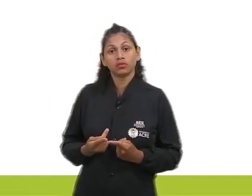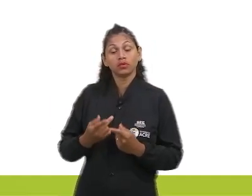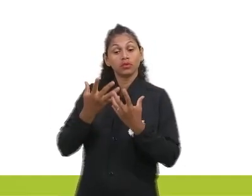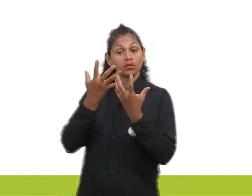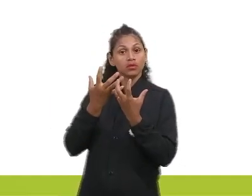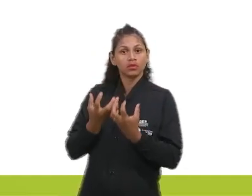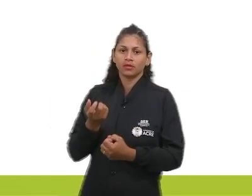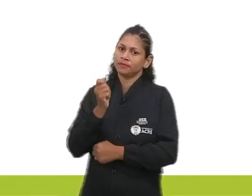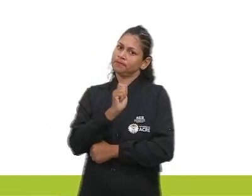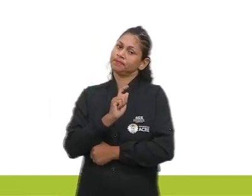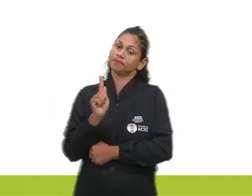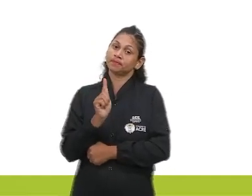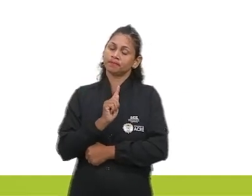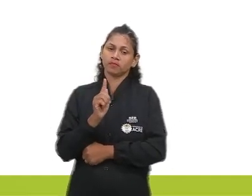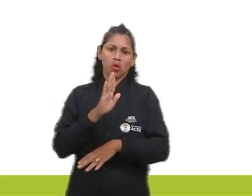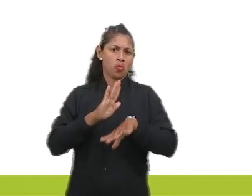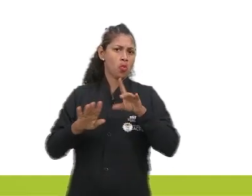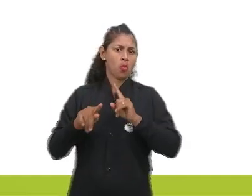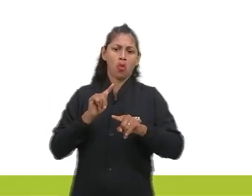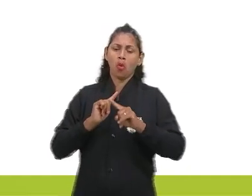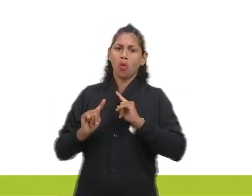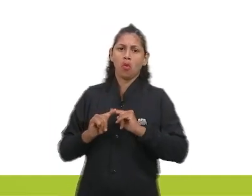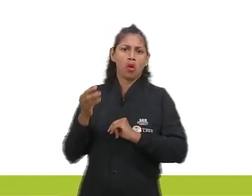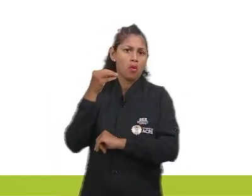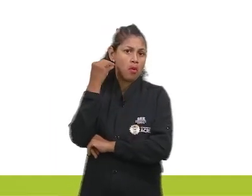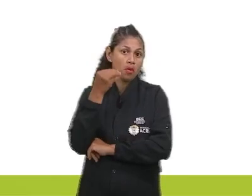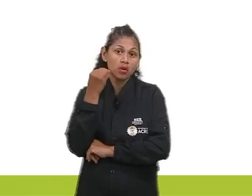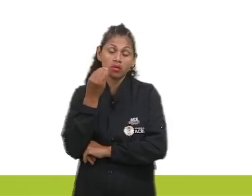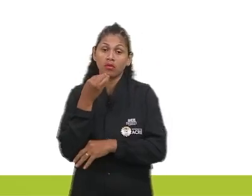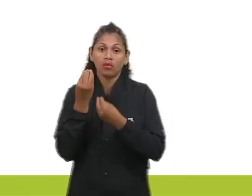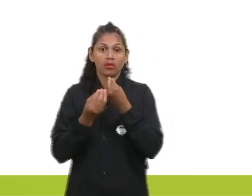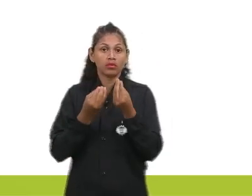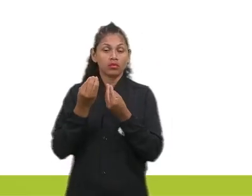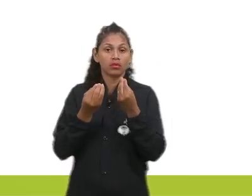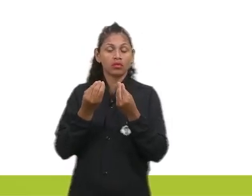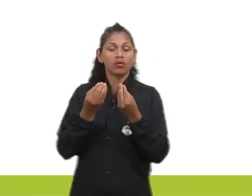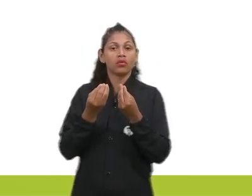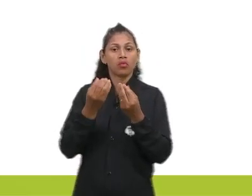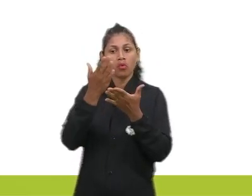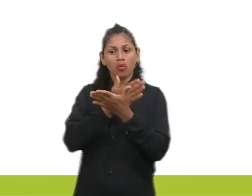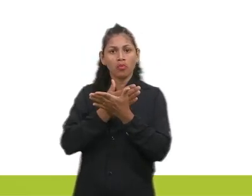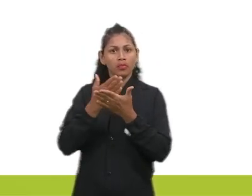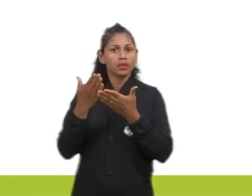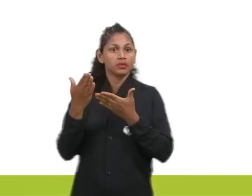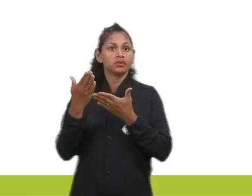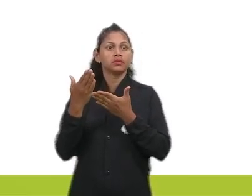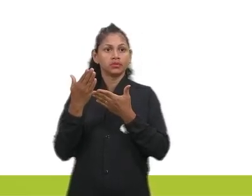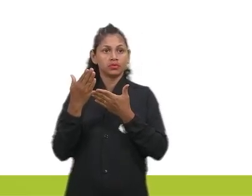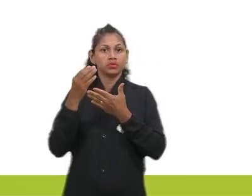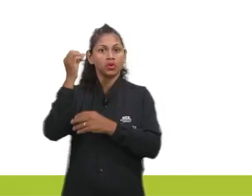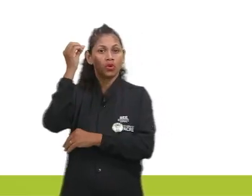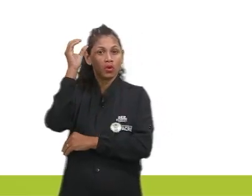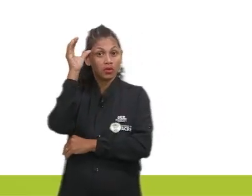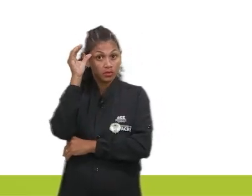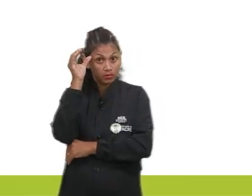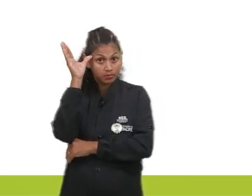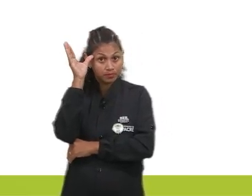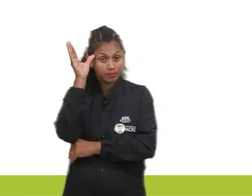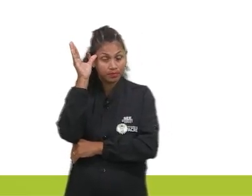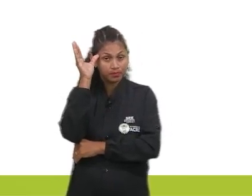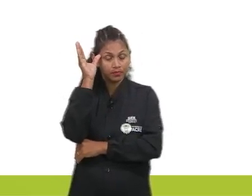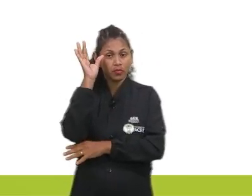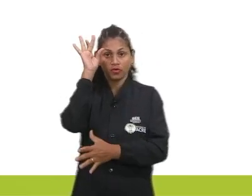aceitando qualquer elemento empírico como fonte de conhecimento, ou como fonte do